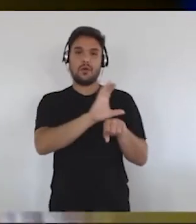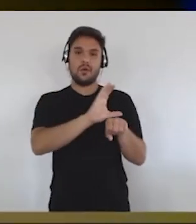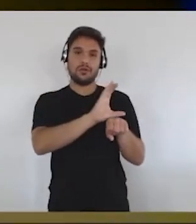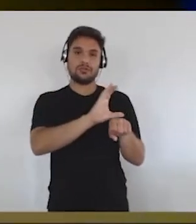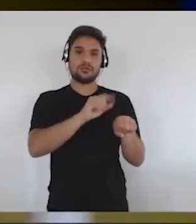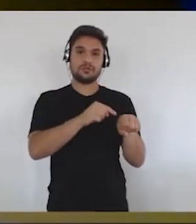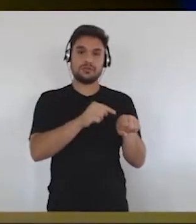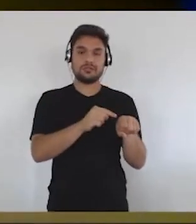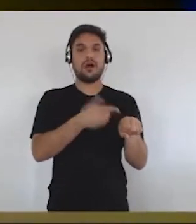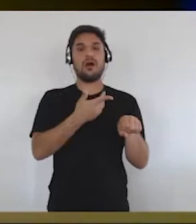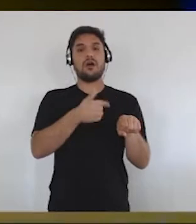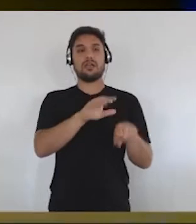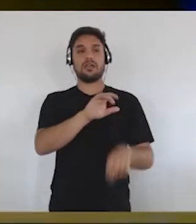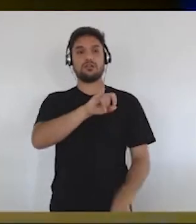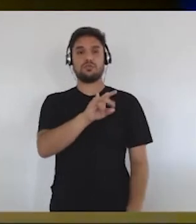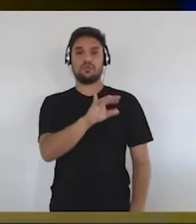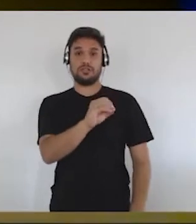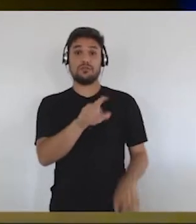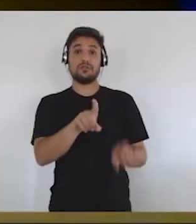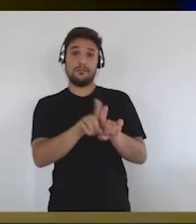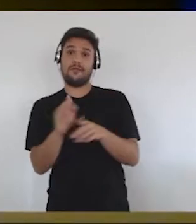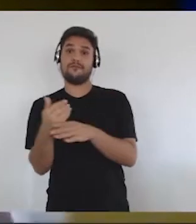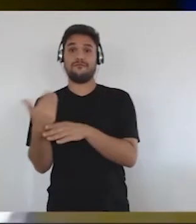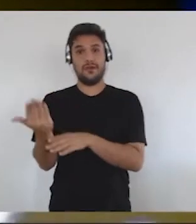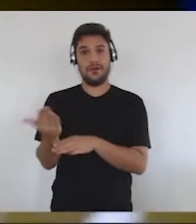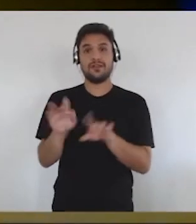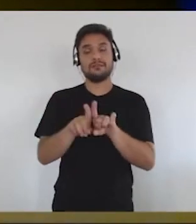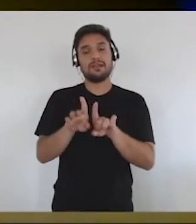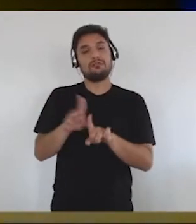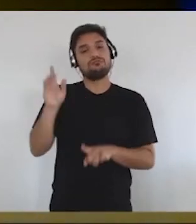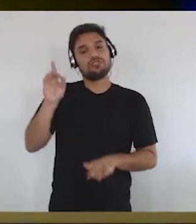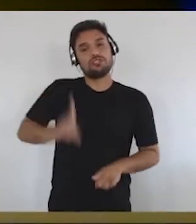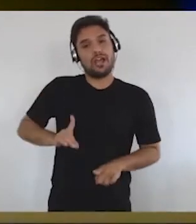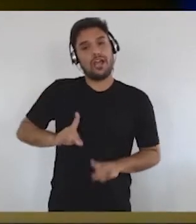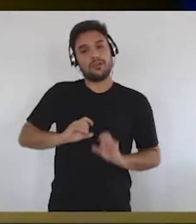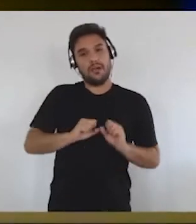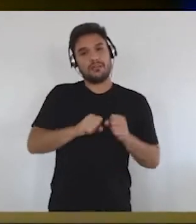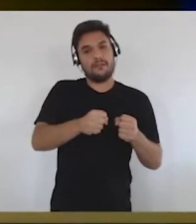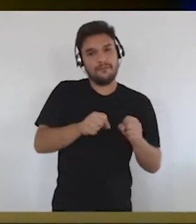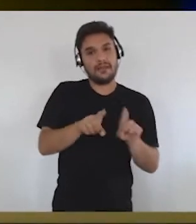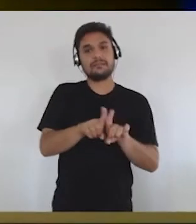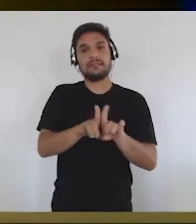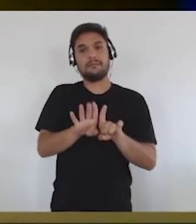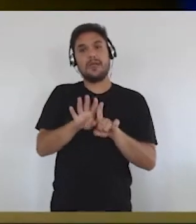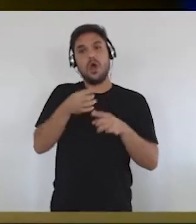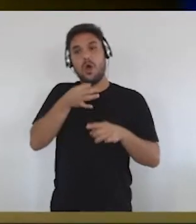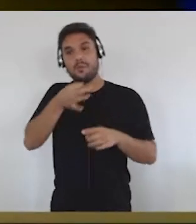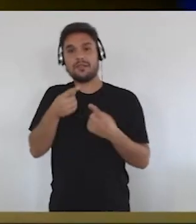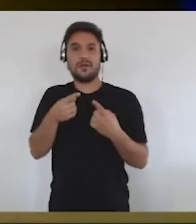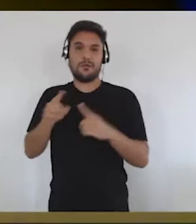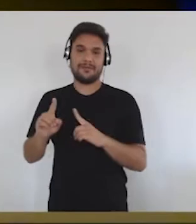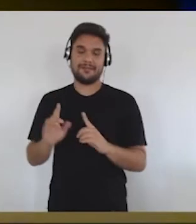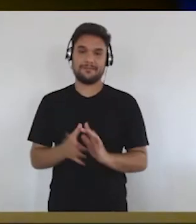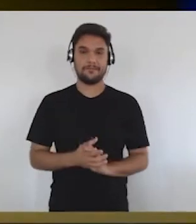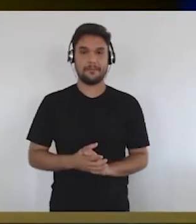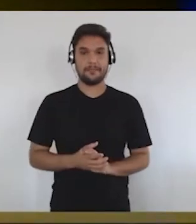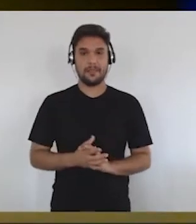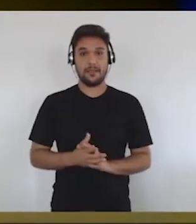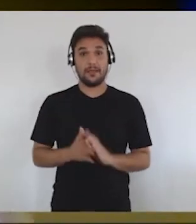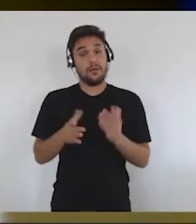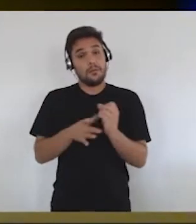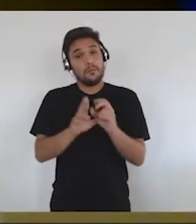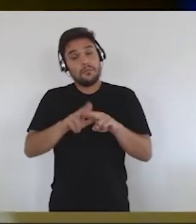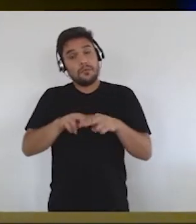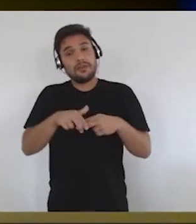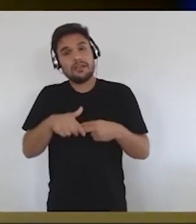dá em juízo e fora dele, garantindo o direito à ampla defesa e ao pleno contraditório. Assim, a garantia